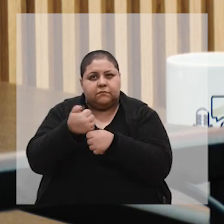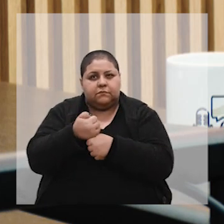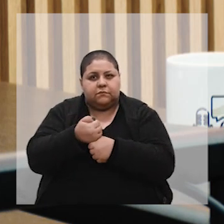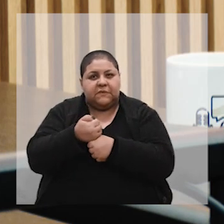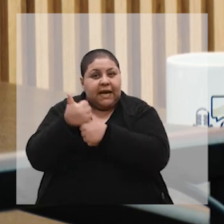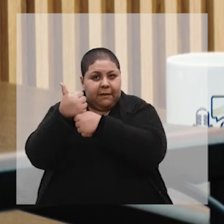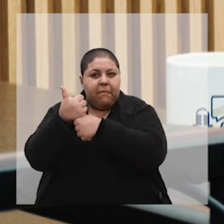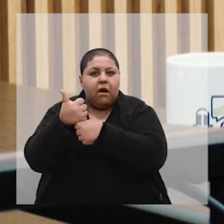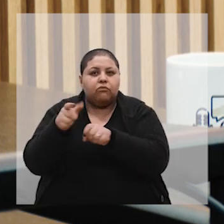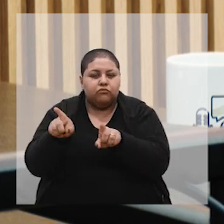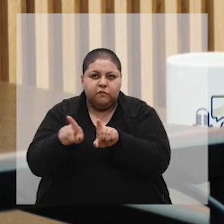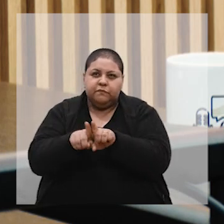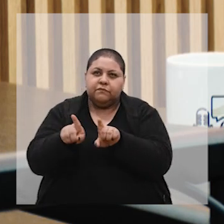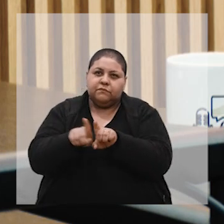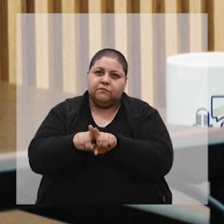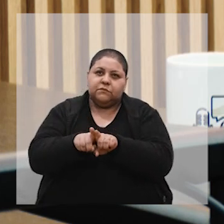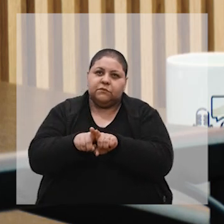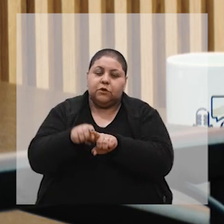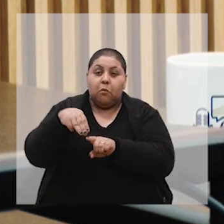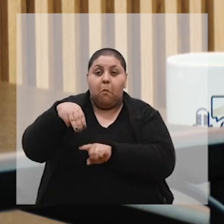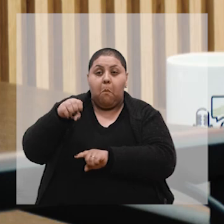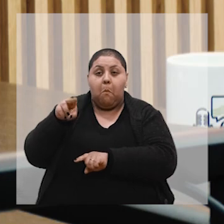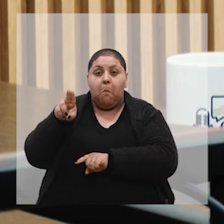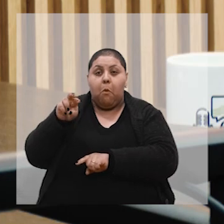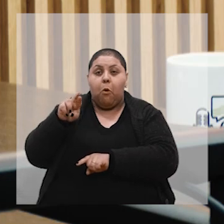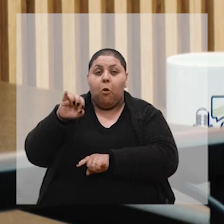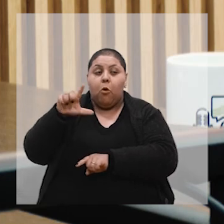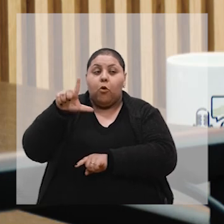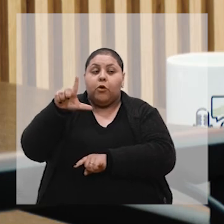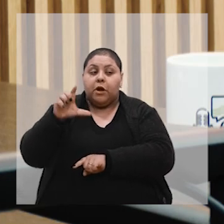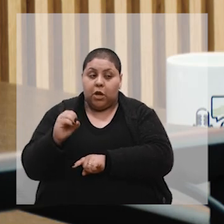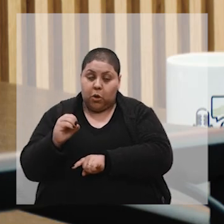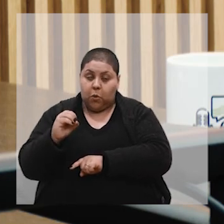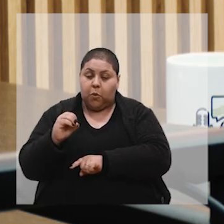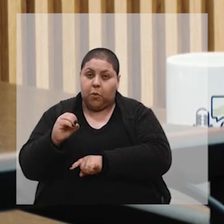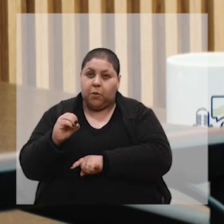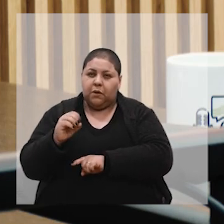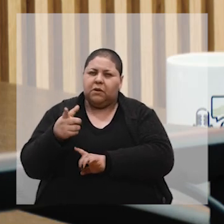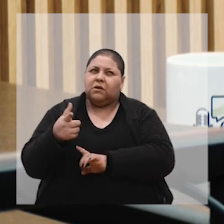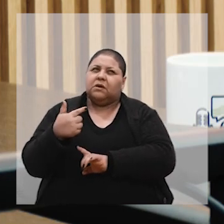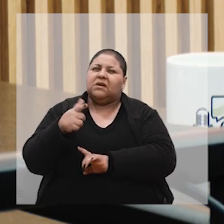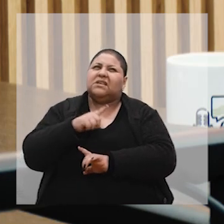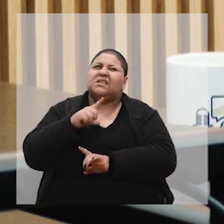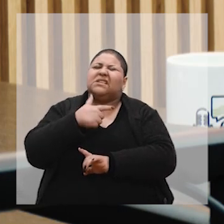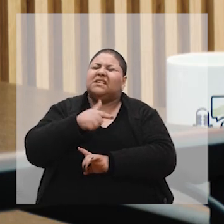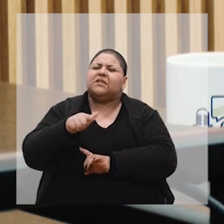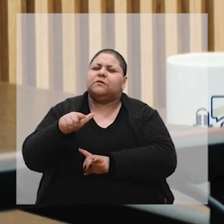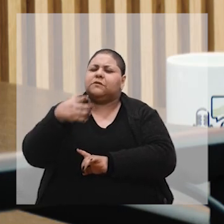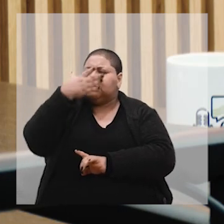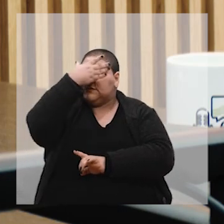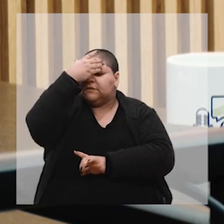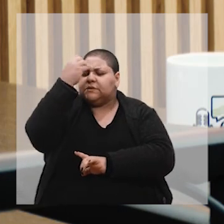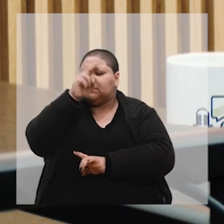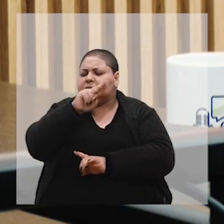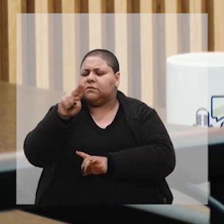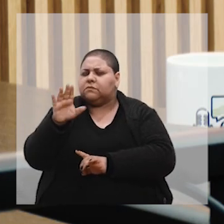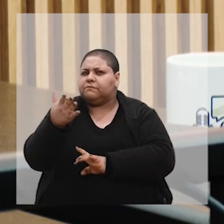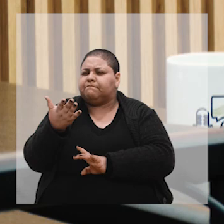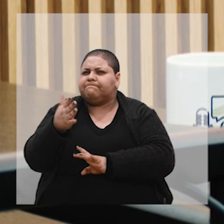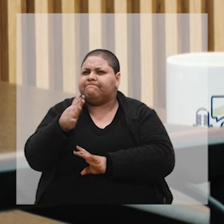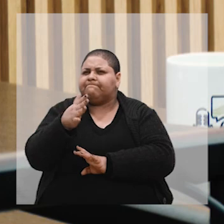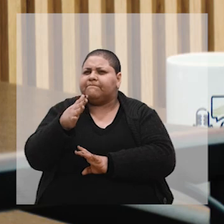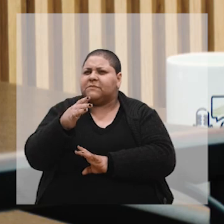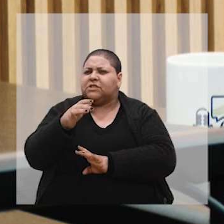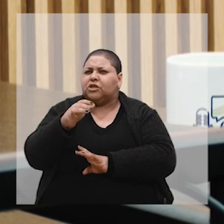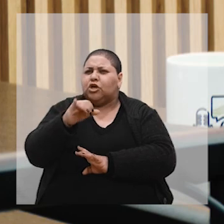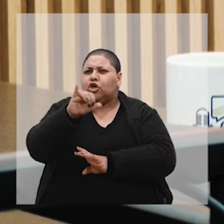Garibaldi, acho que é Garibaldi, se eu não me engano, que é o Murilo. Tem outro nosso goleiro que agora é o Jusilei, que eu